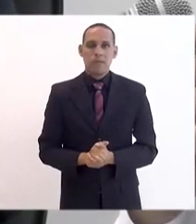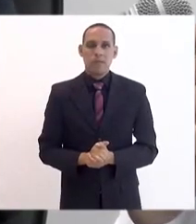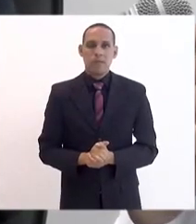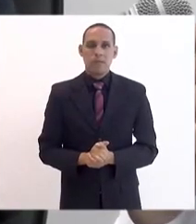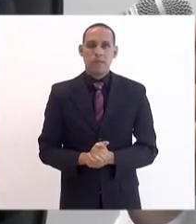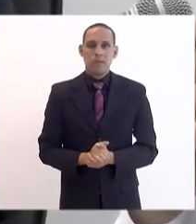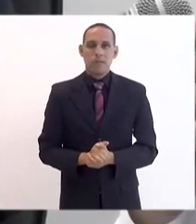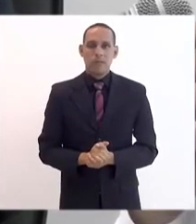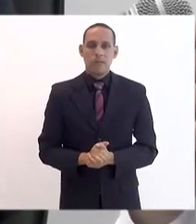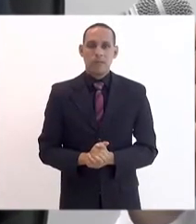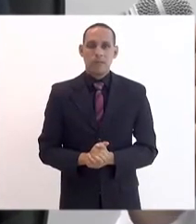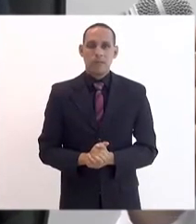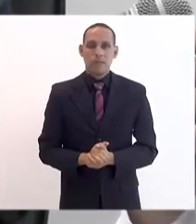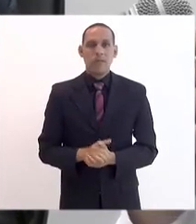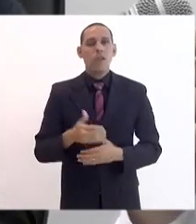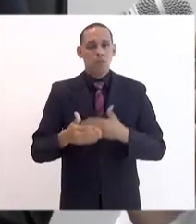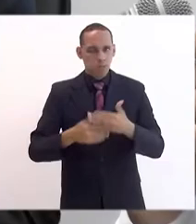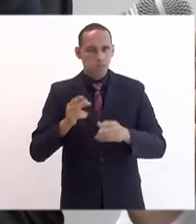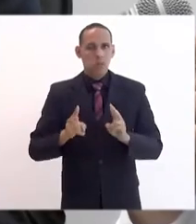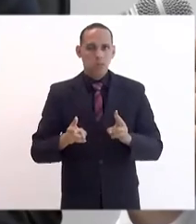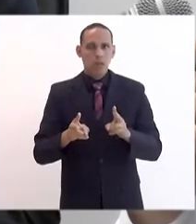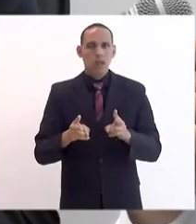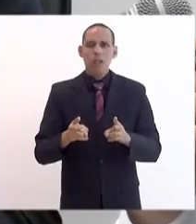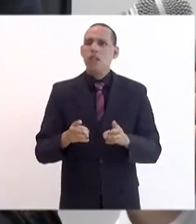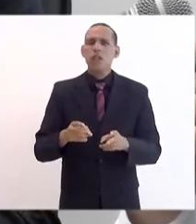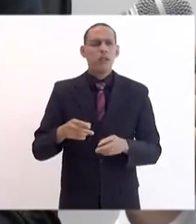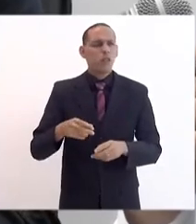1109-2019. Quem está em andamento? Deputado, alguém quer discutir?